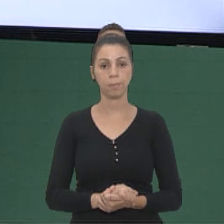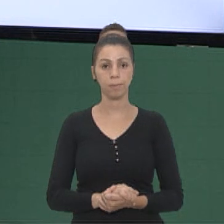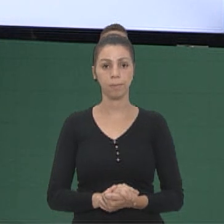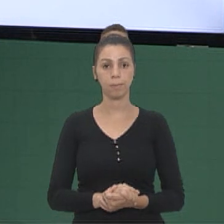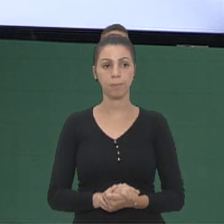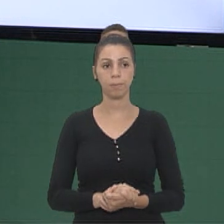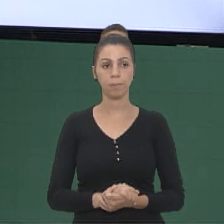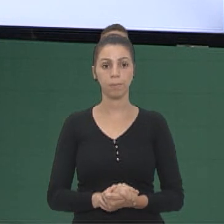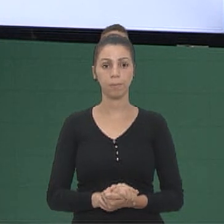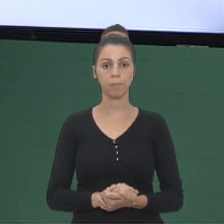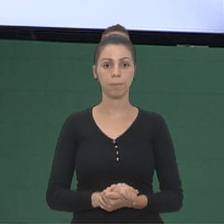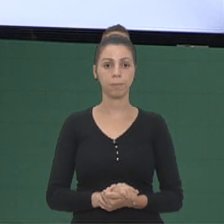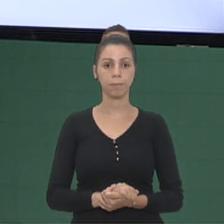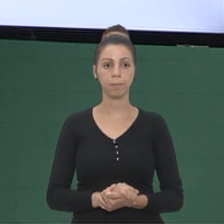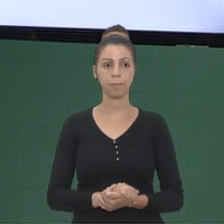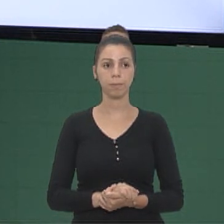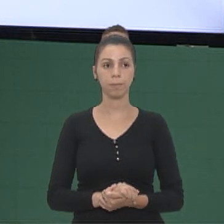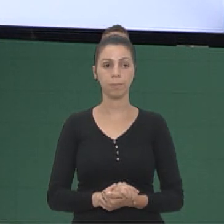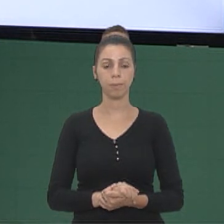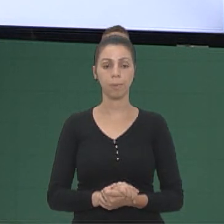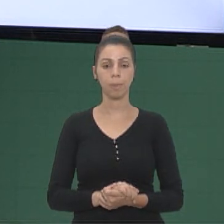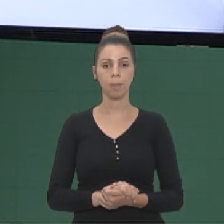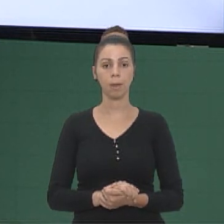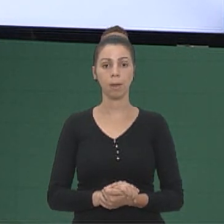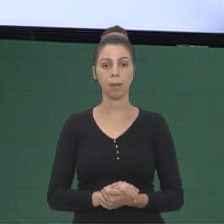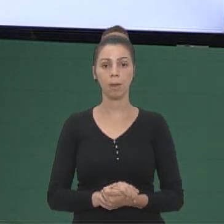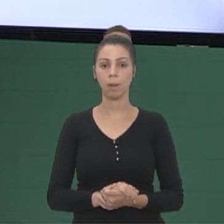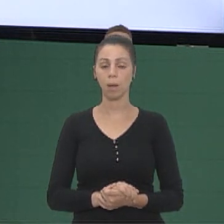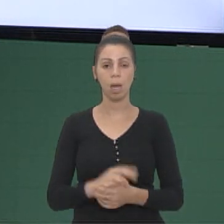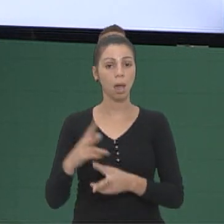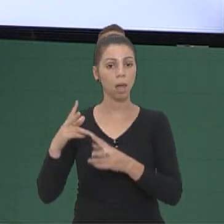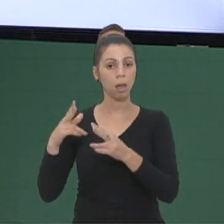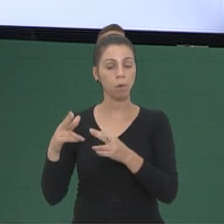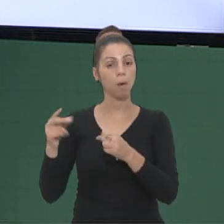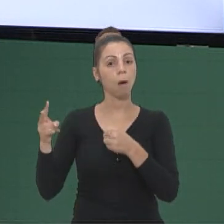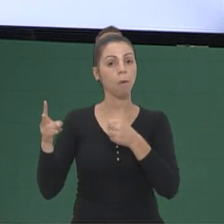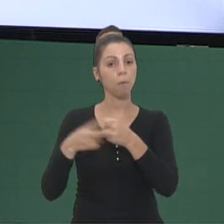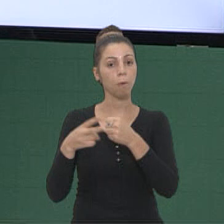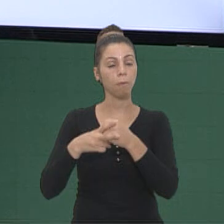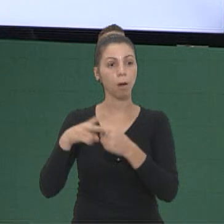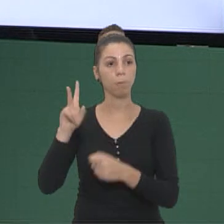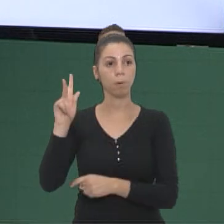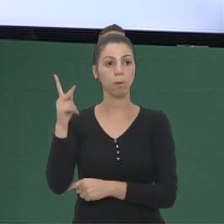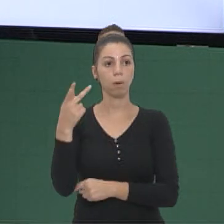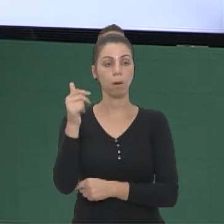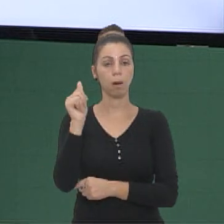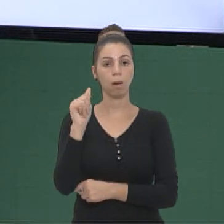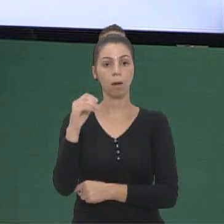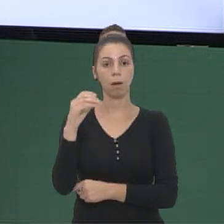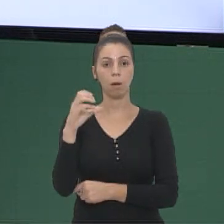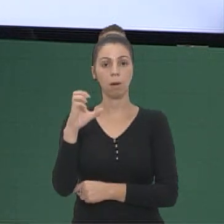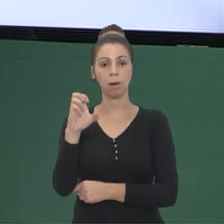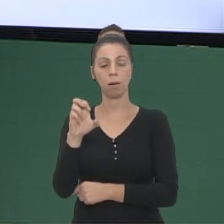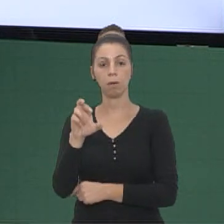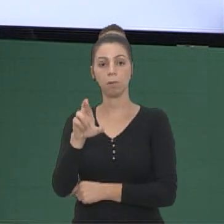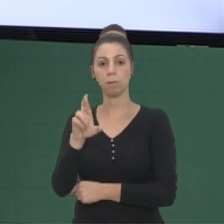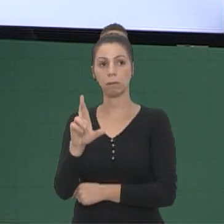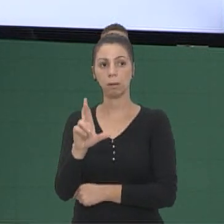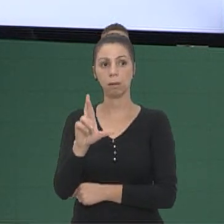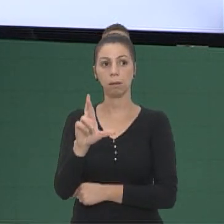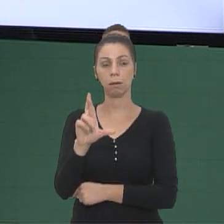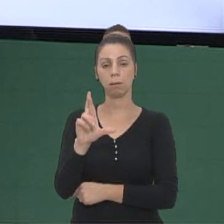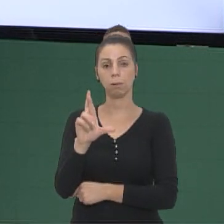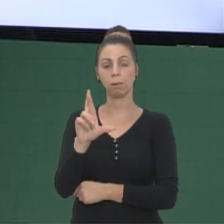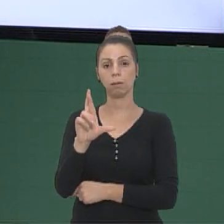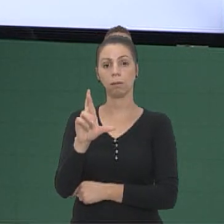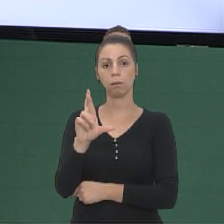acentuação, podrán. E da mesma forma o verbo ser. Contudo, observe, ele não seguiu a mesma irregularidade dos demais verbos.